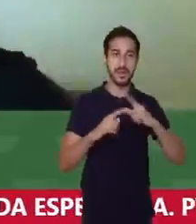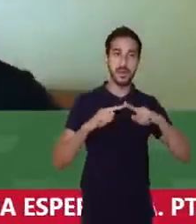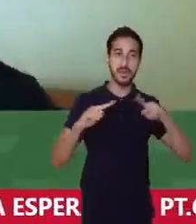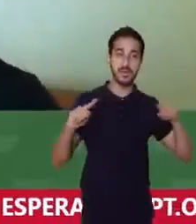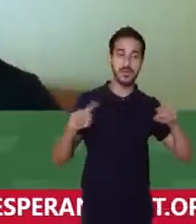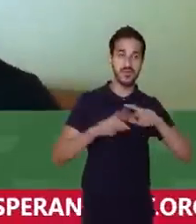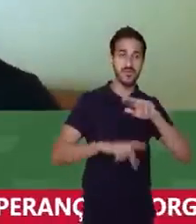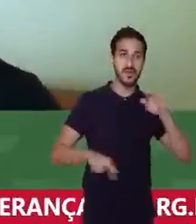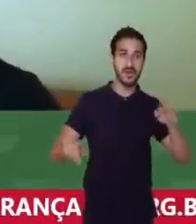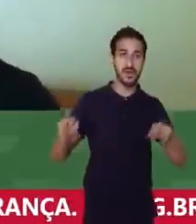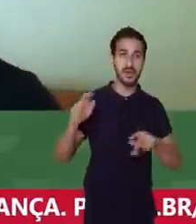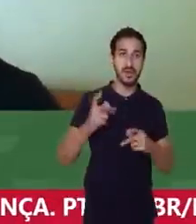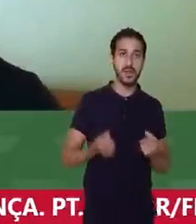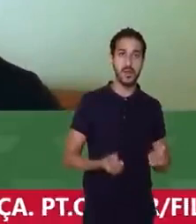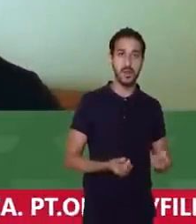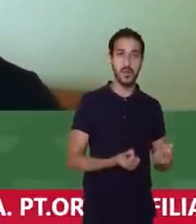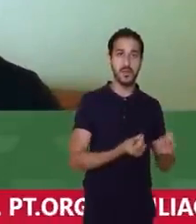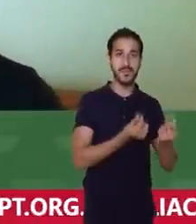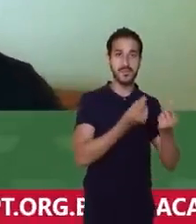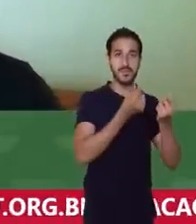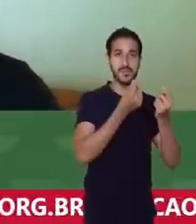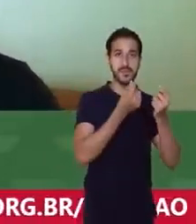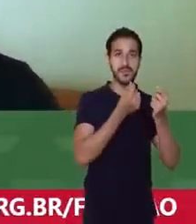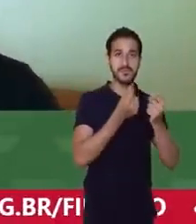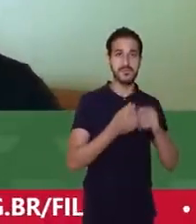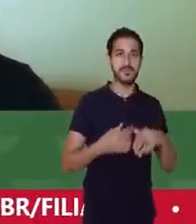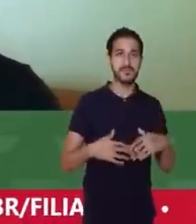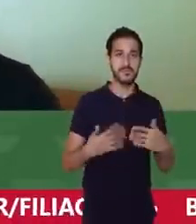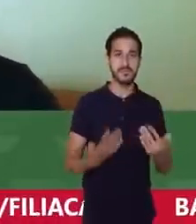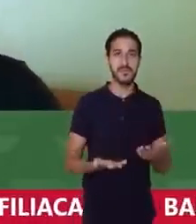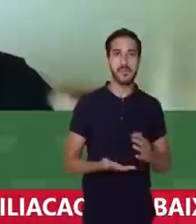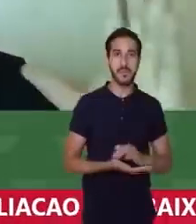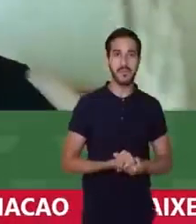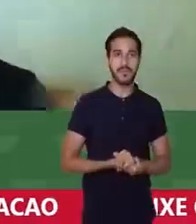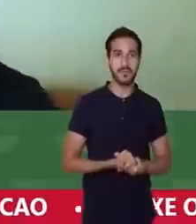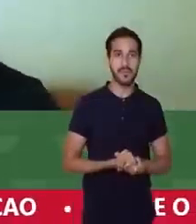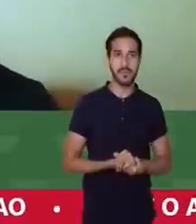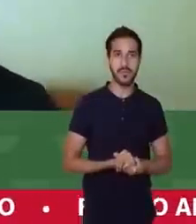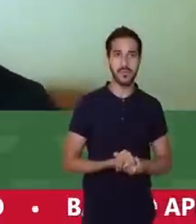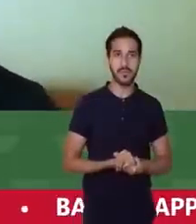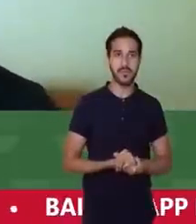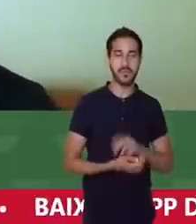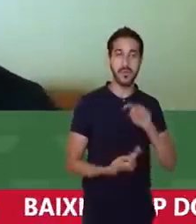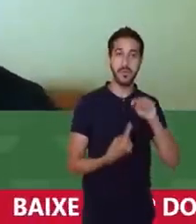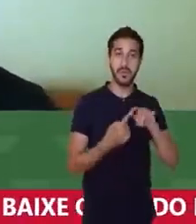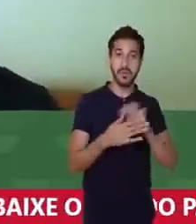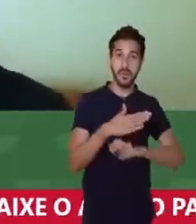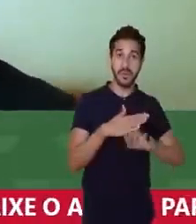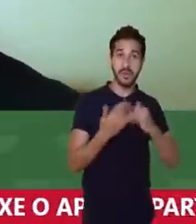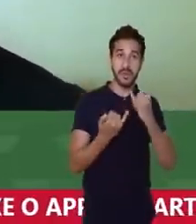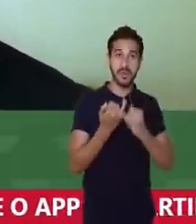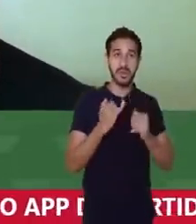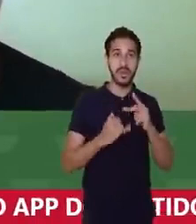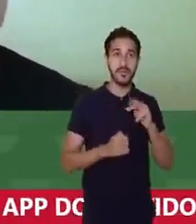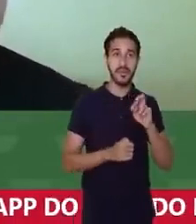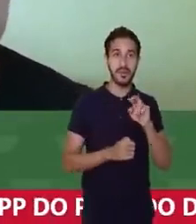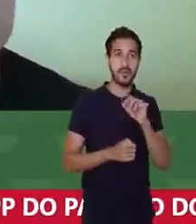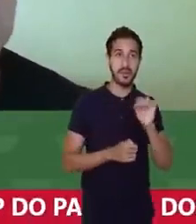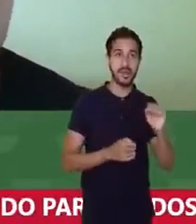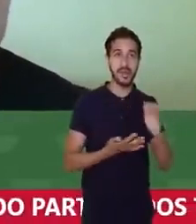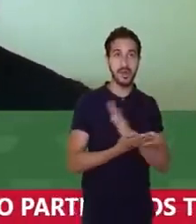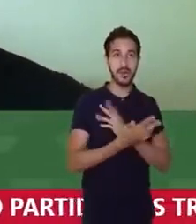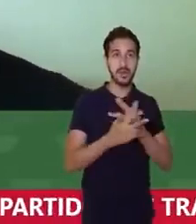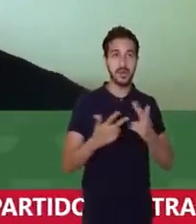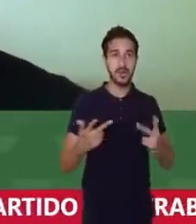níveis diferenciados de lucratividade. E aí, para uma empresa como a Petrobras,